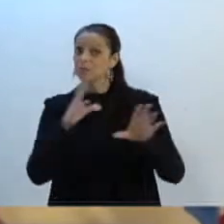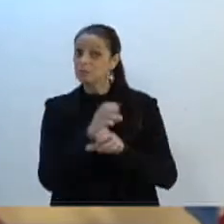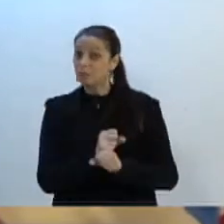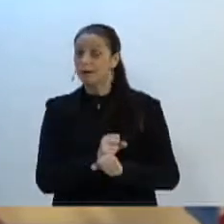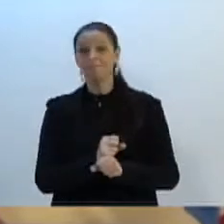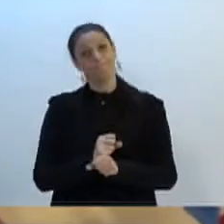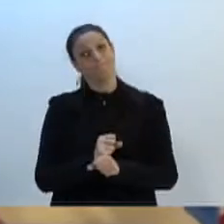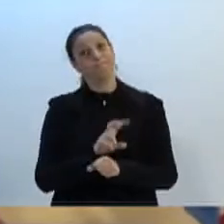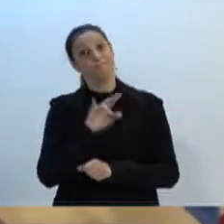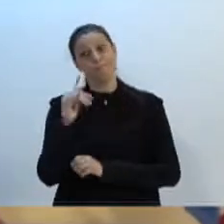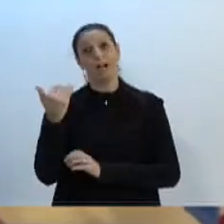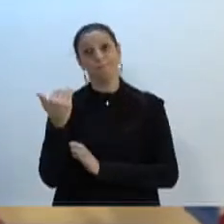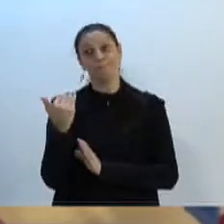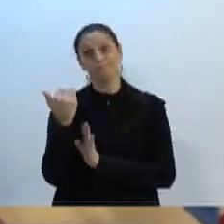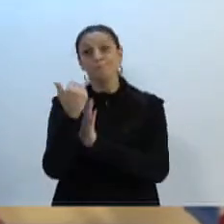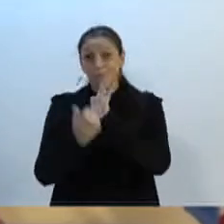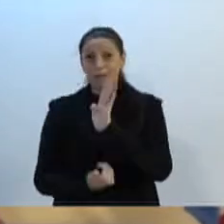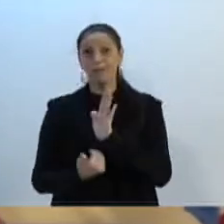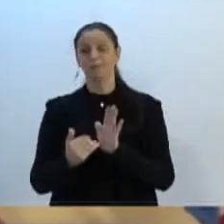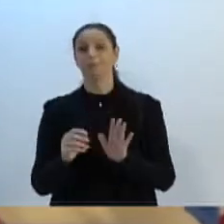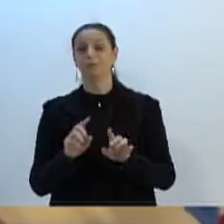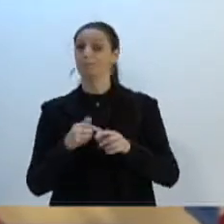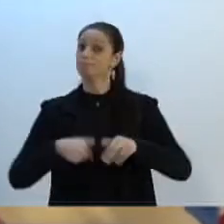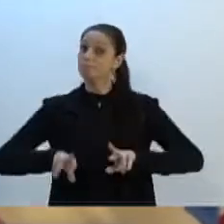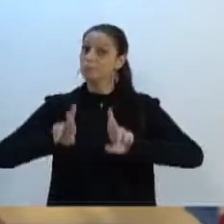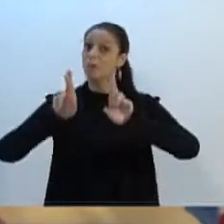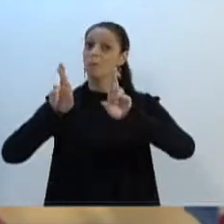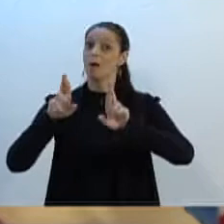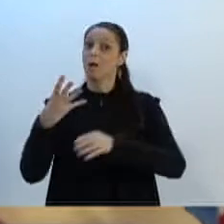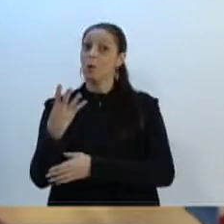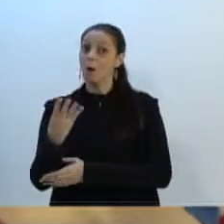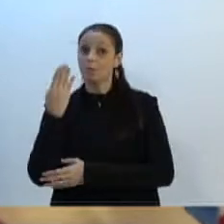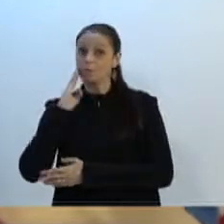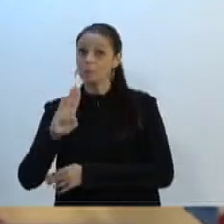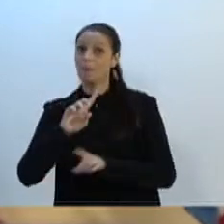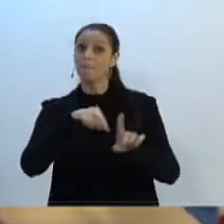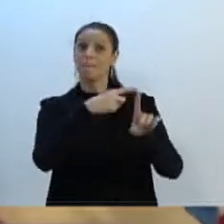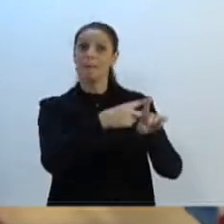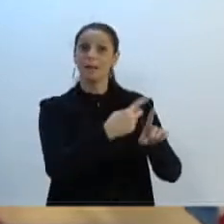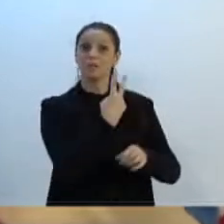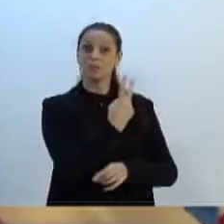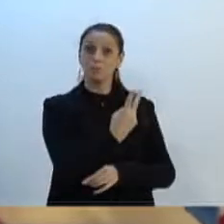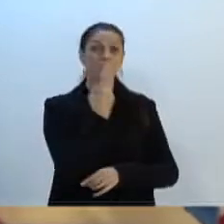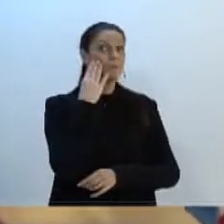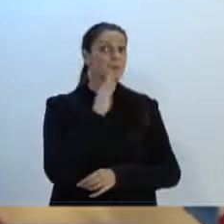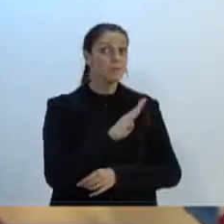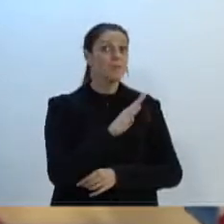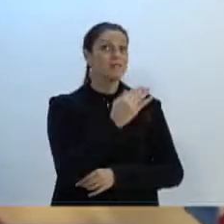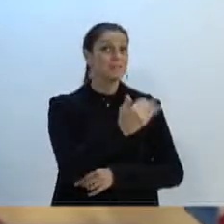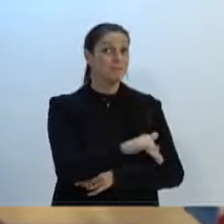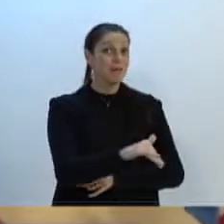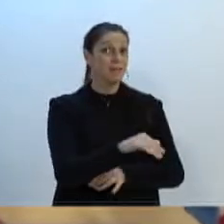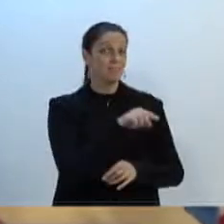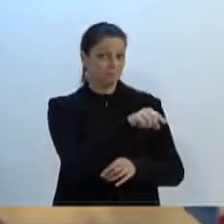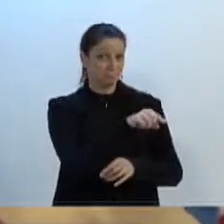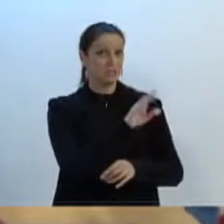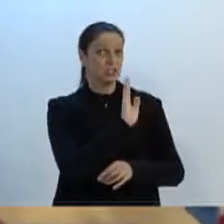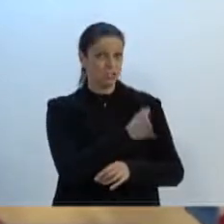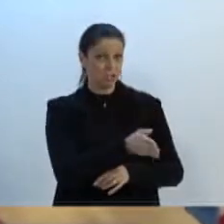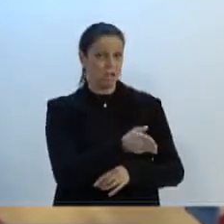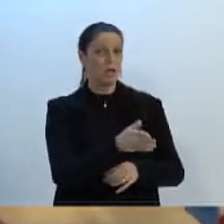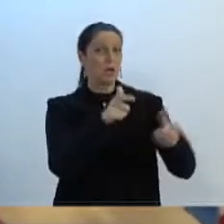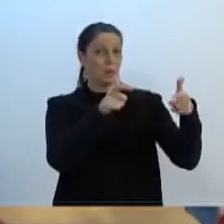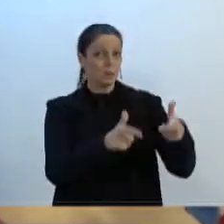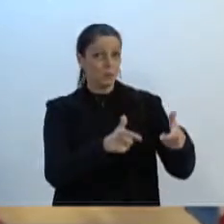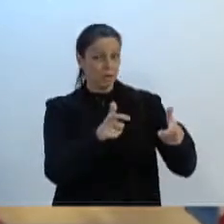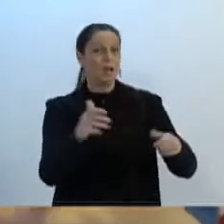possa crer que esse valor de 4 milhões de reais, juntamente com os 2,5 milhões da Secretaria de Aviação Civil,